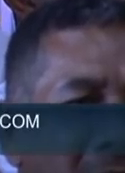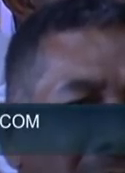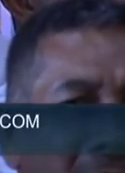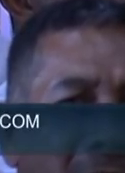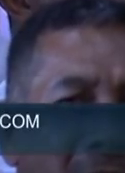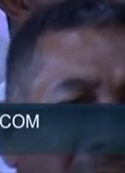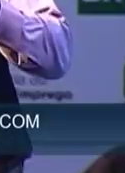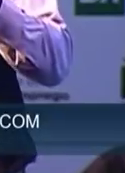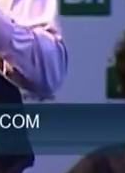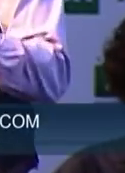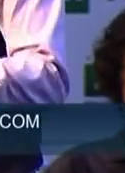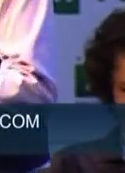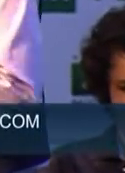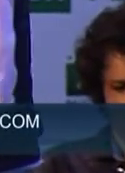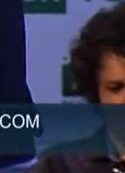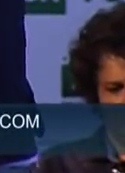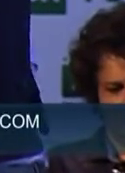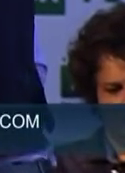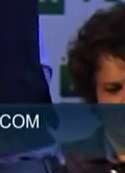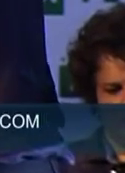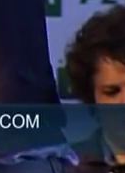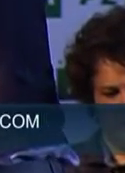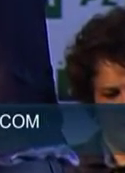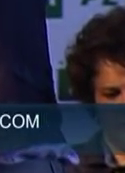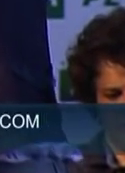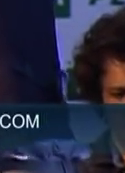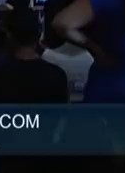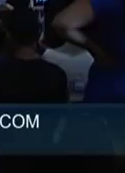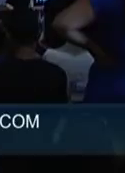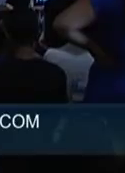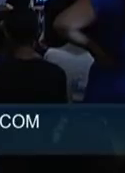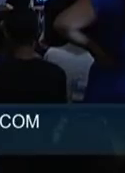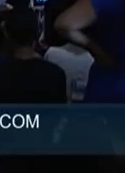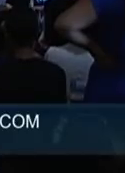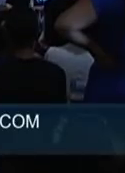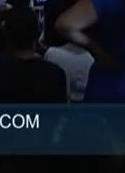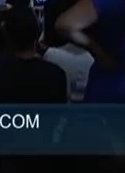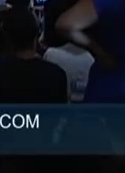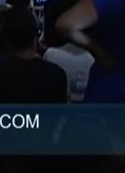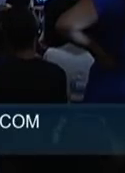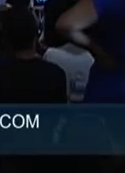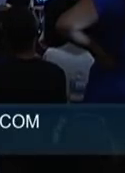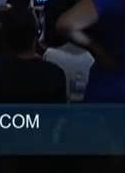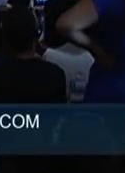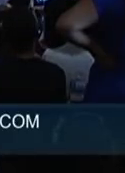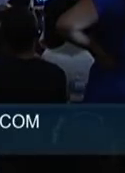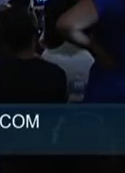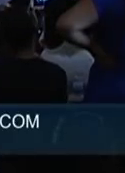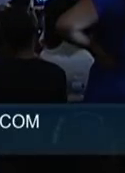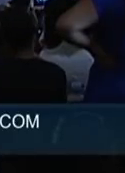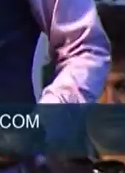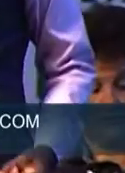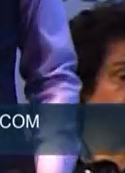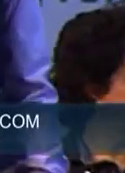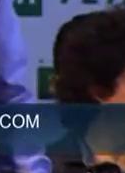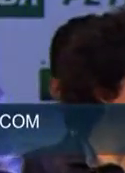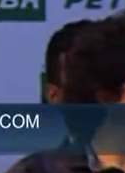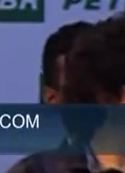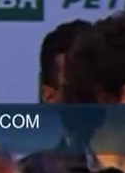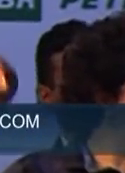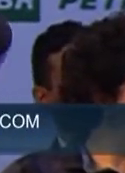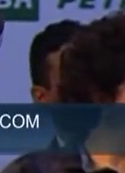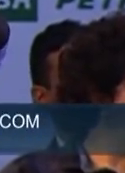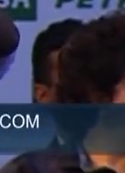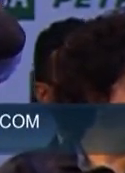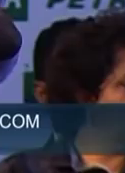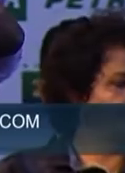montes, distribuísse toda a minha fortuna para o sustento dos pobres, ainda que eu entregasse o